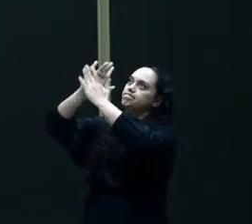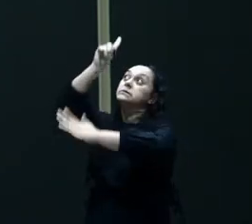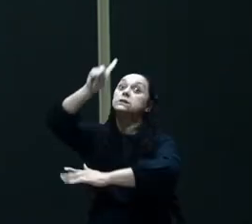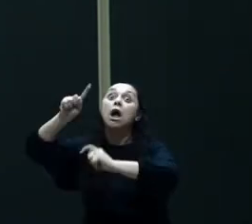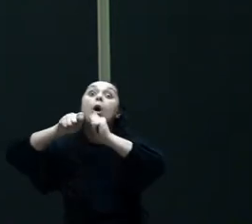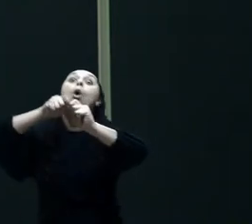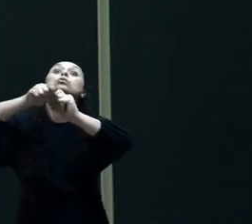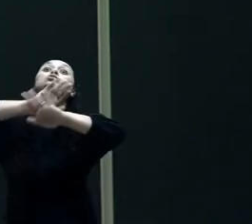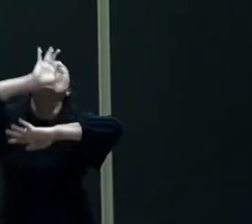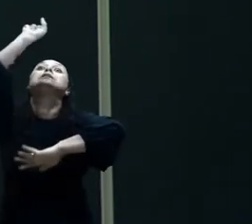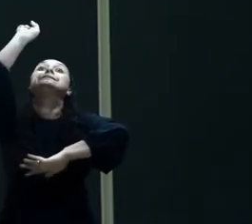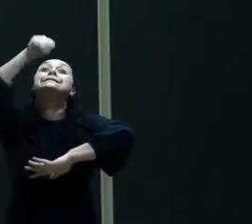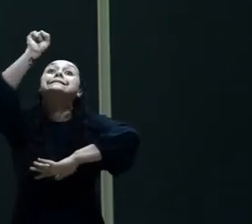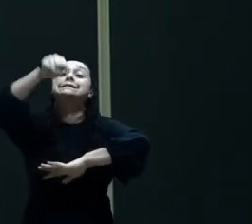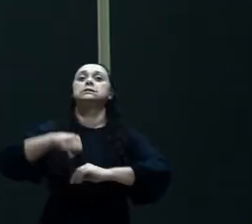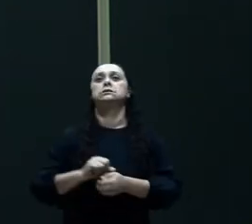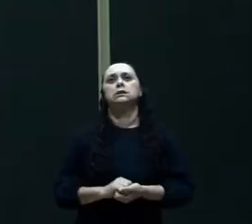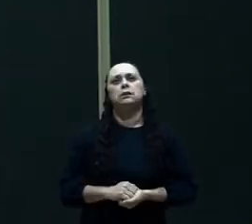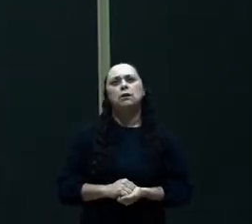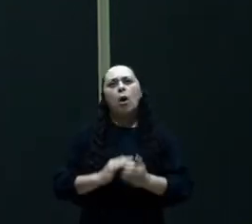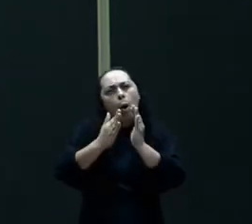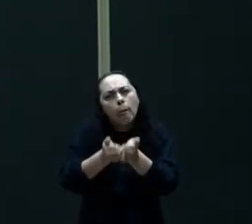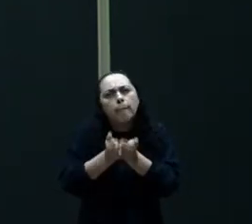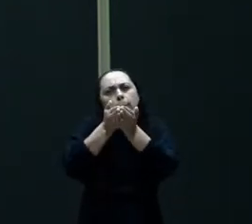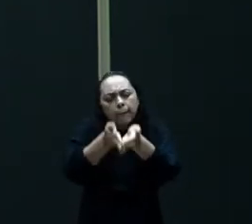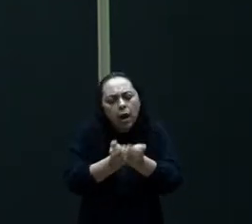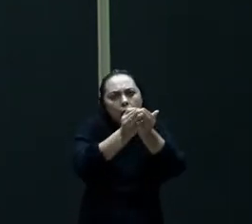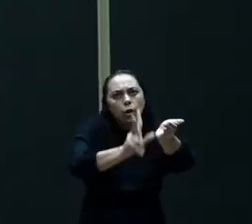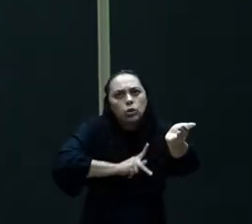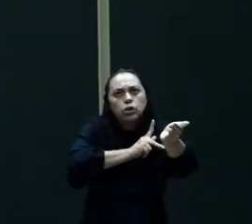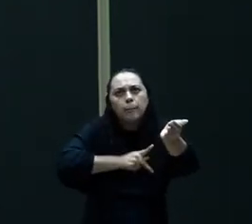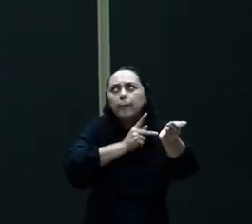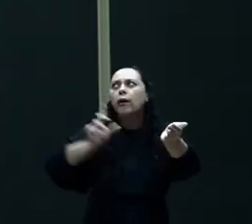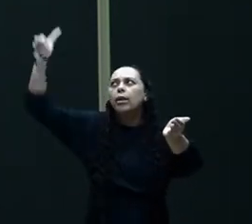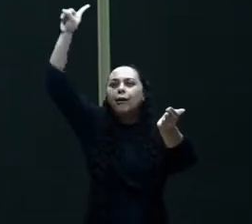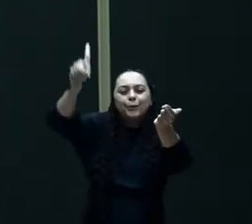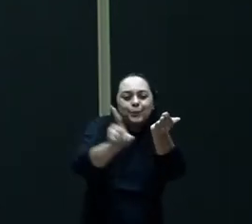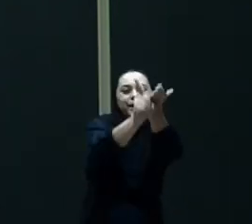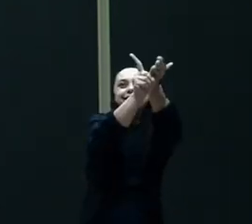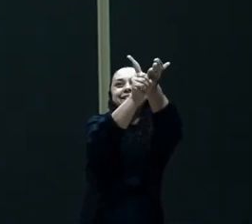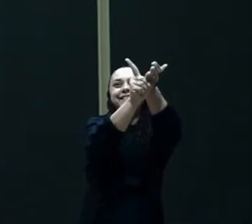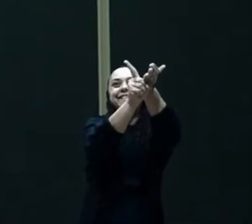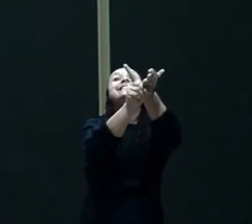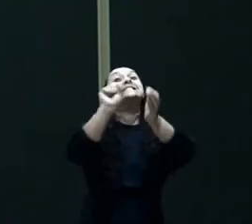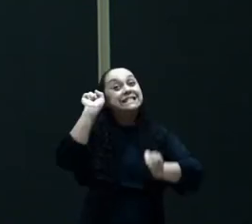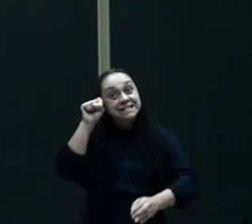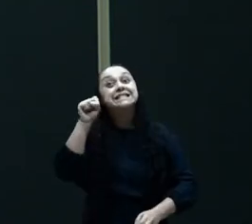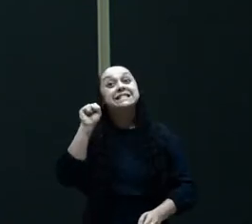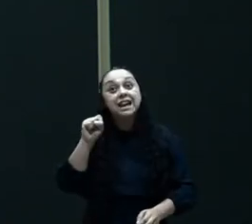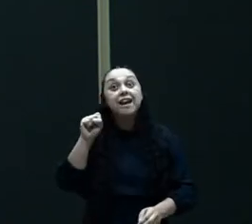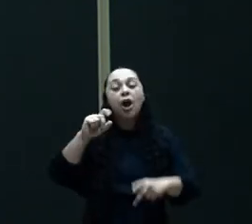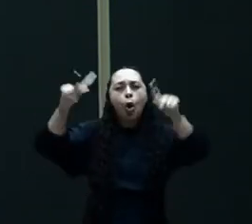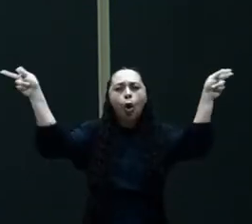tem esse barco que Paulo estava tava nas mãos de Deus a tempestade que Deus mandou o Tufão que Deus mandou a